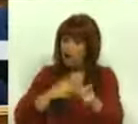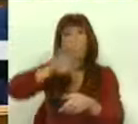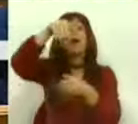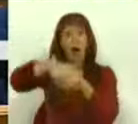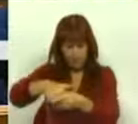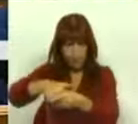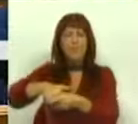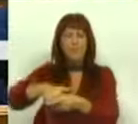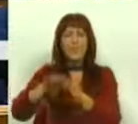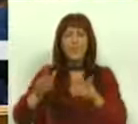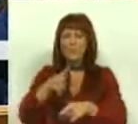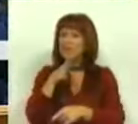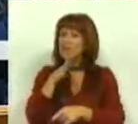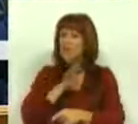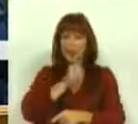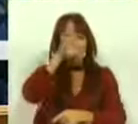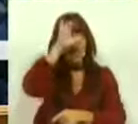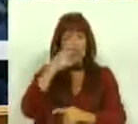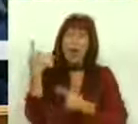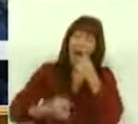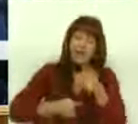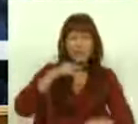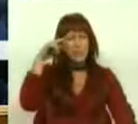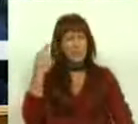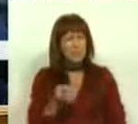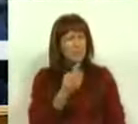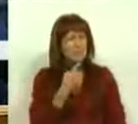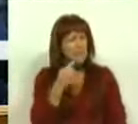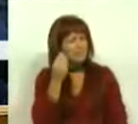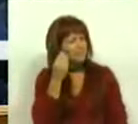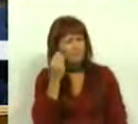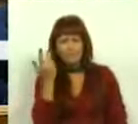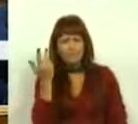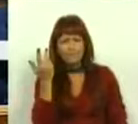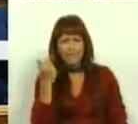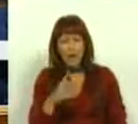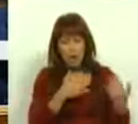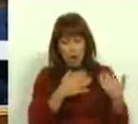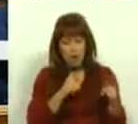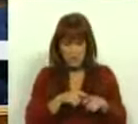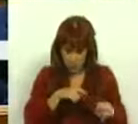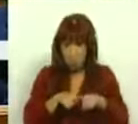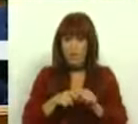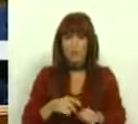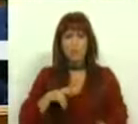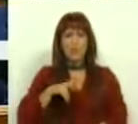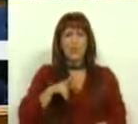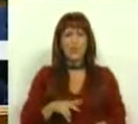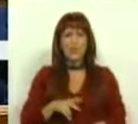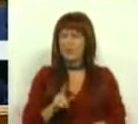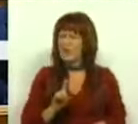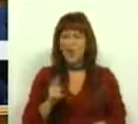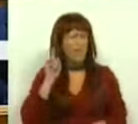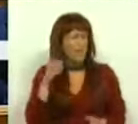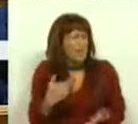ser parte, devo confessar, Sr. Primeiro-Ministro, que às vezes é difícil perceber que os responsáveis políticos portugueses